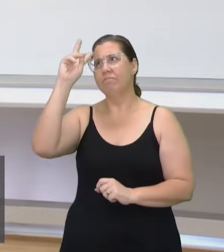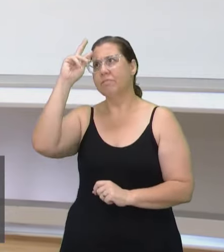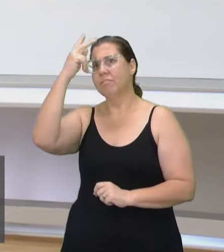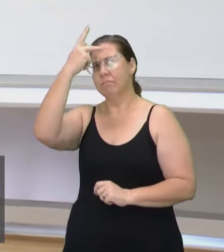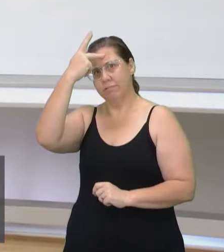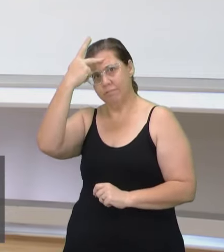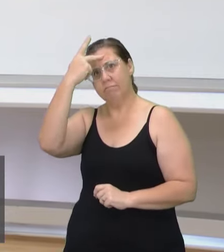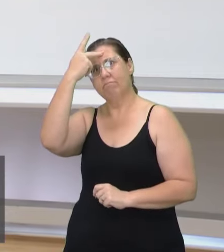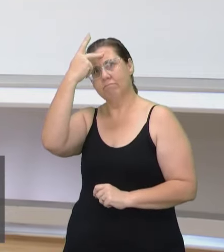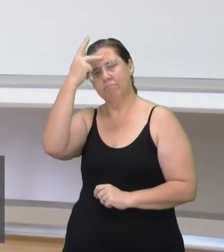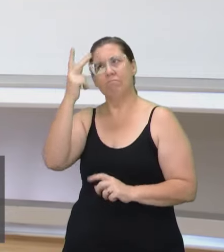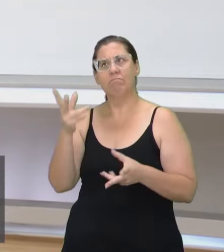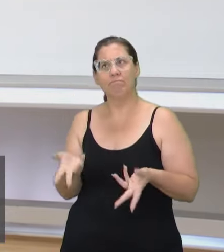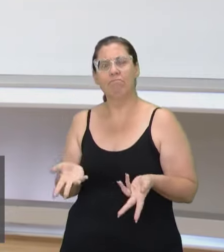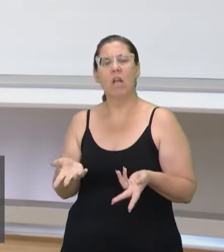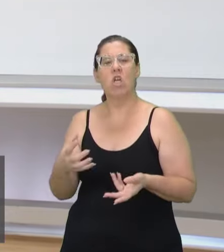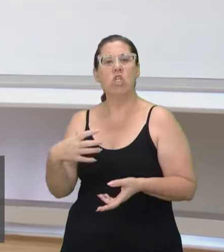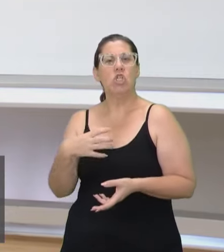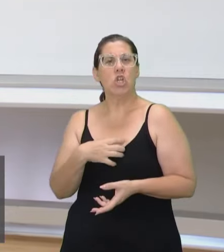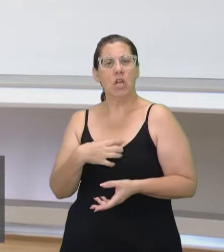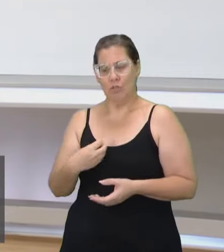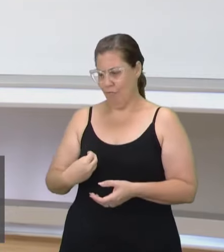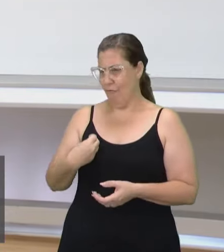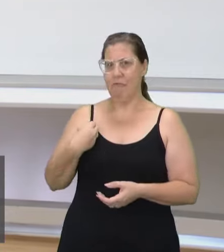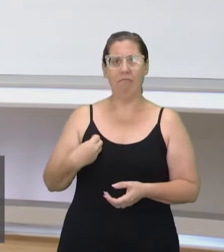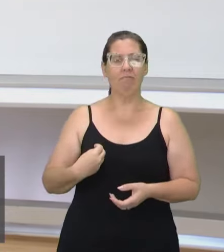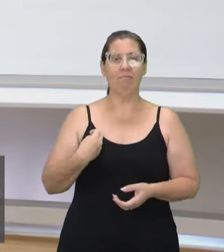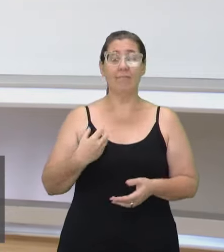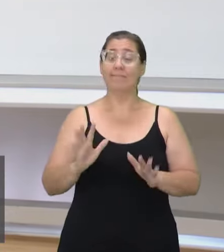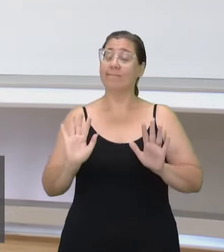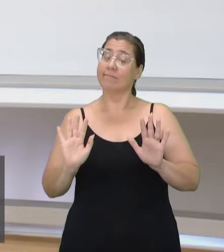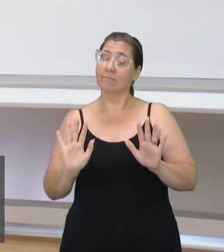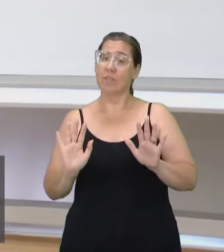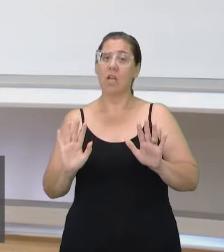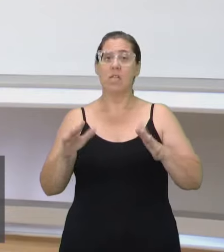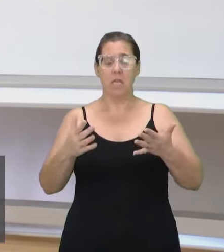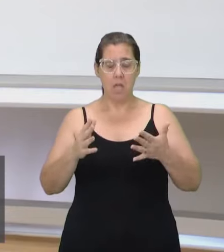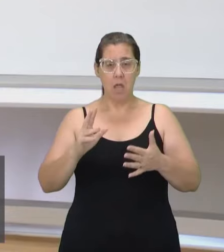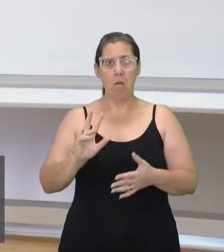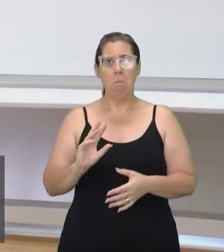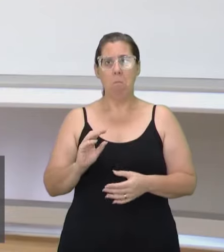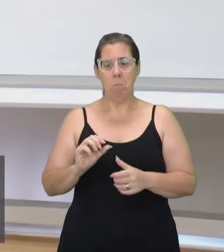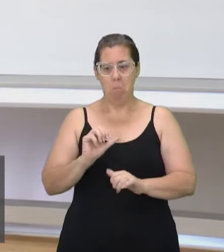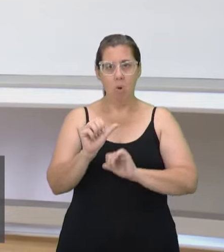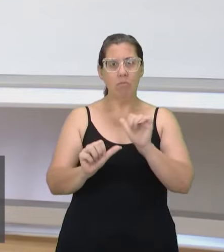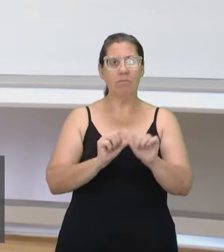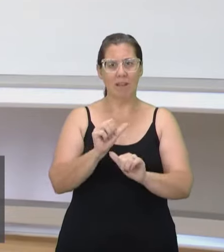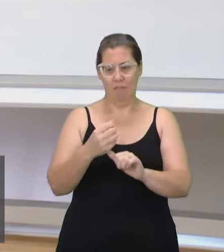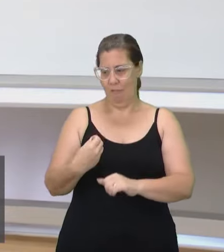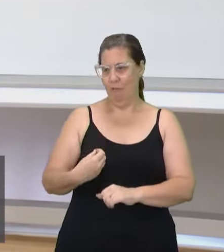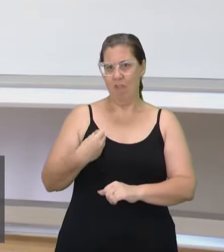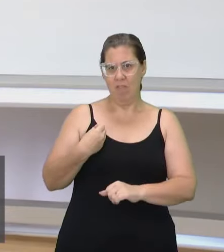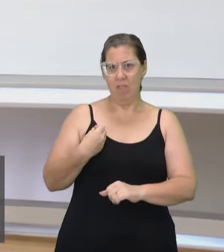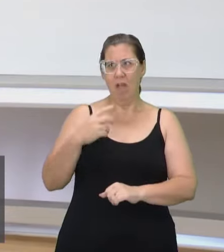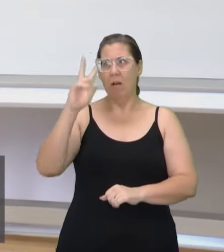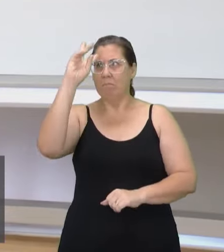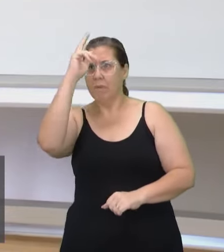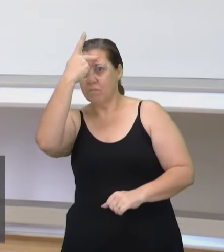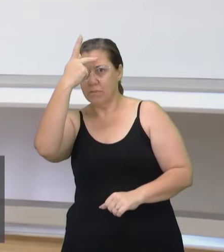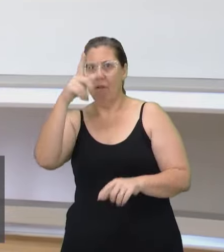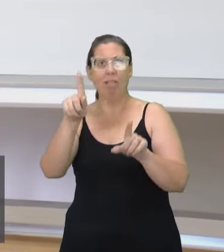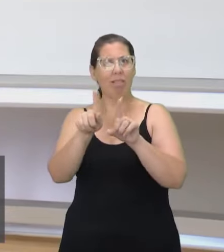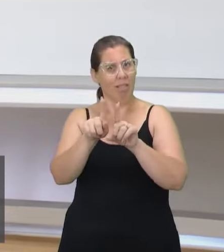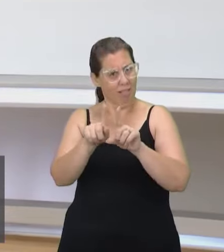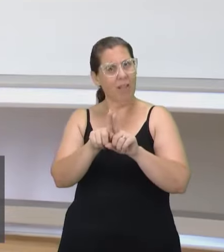nosso modo de existir, né? Então, quer dizer, quando muda a realidade, muda o nosso próprio pensamento sobre